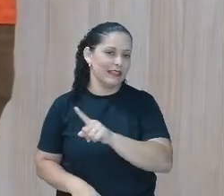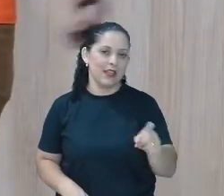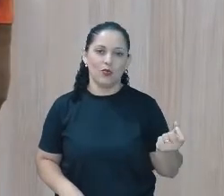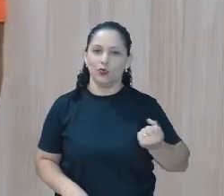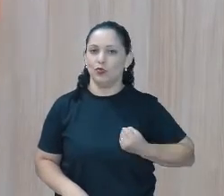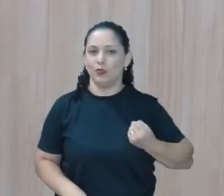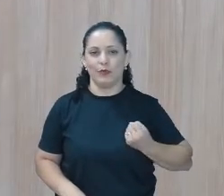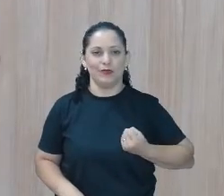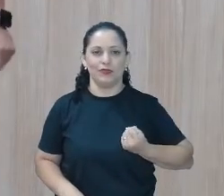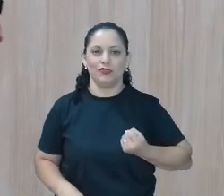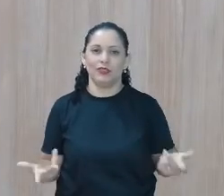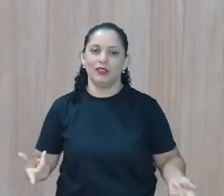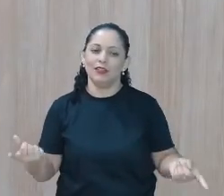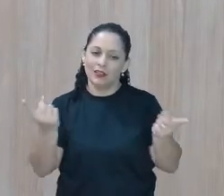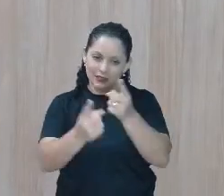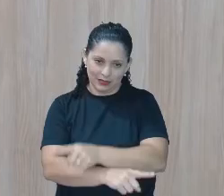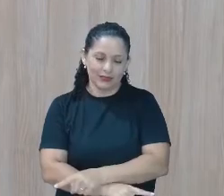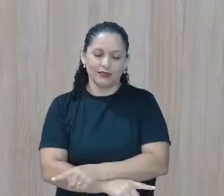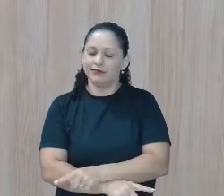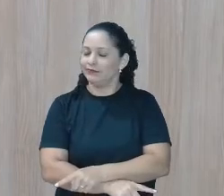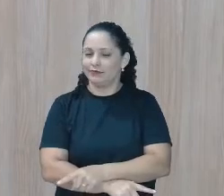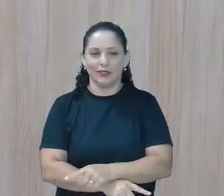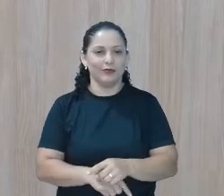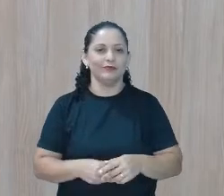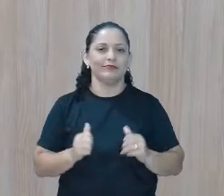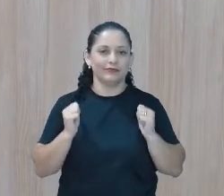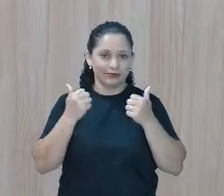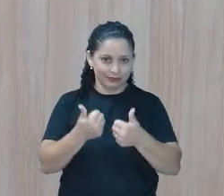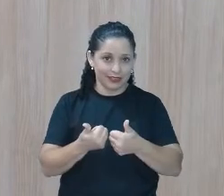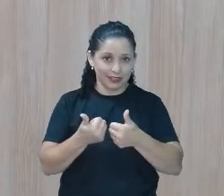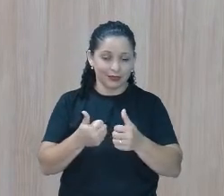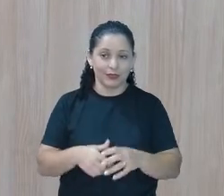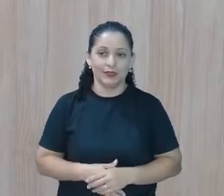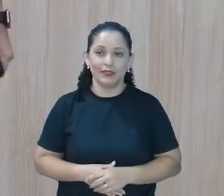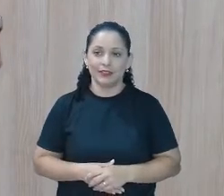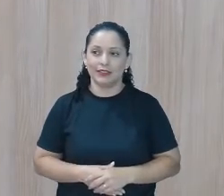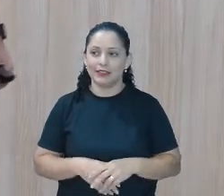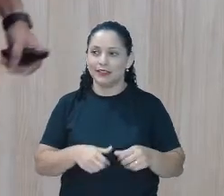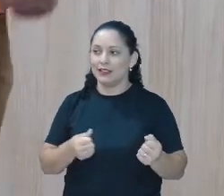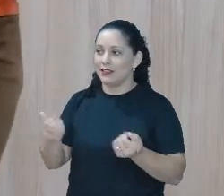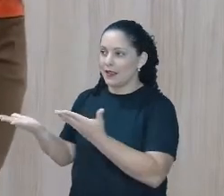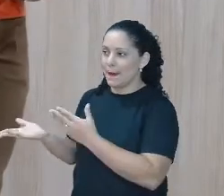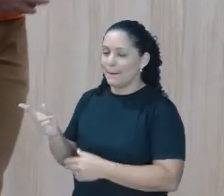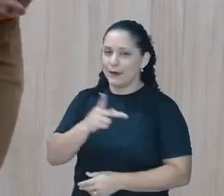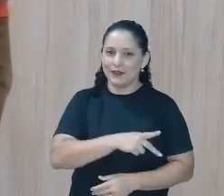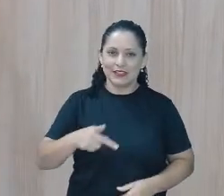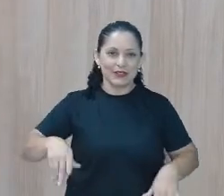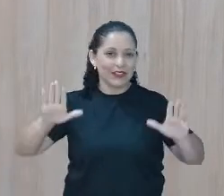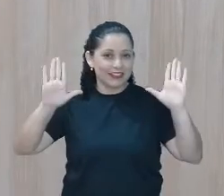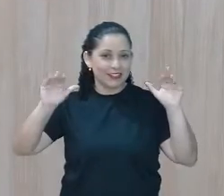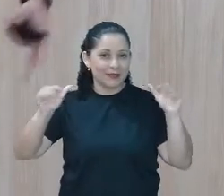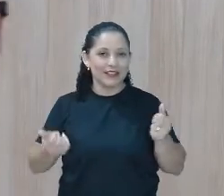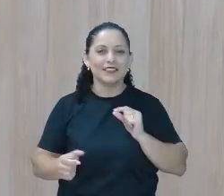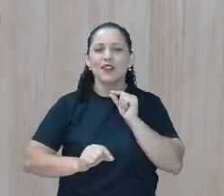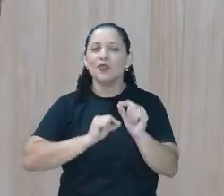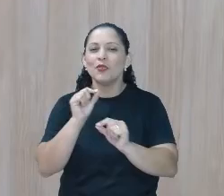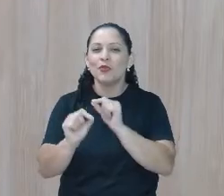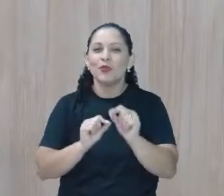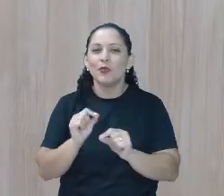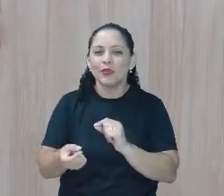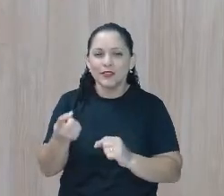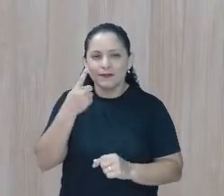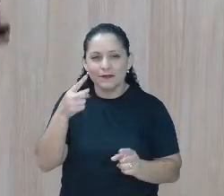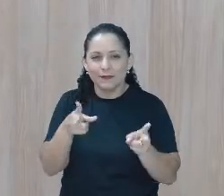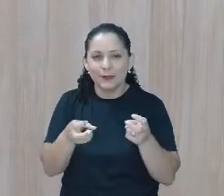seriam números diretamente proporcionais, tá bom? Dini, se despeça do pessoal, o que é que você achou da